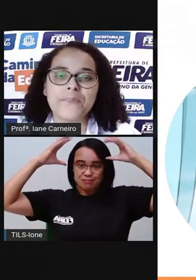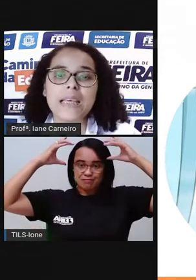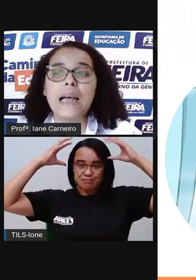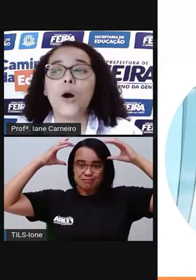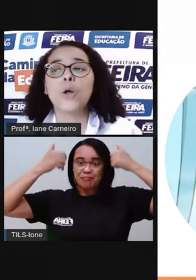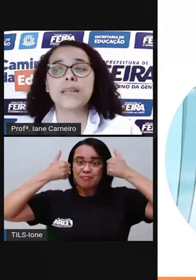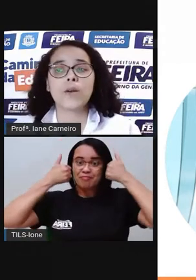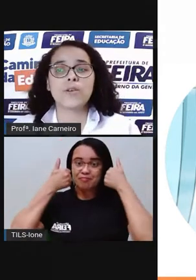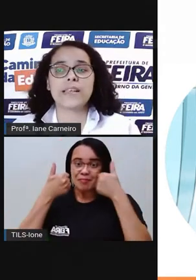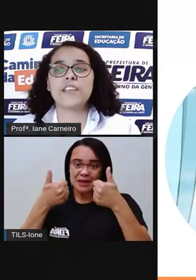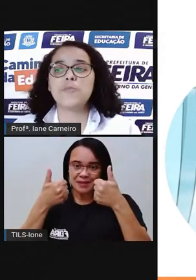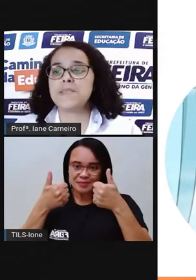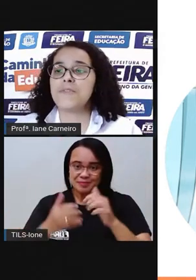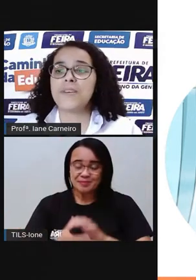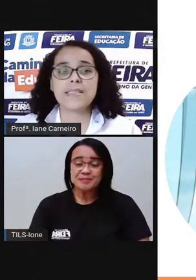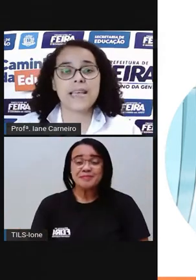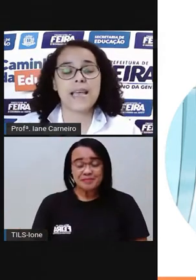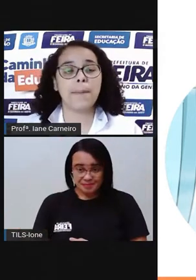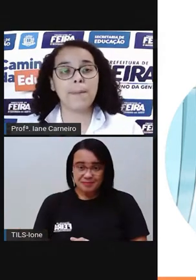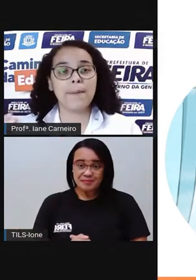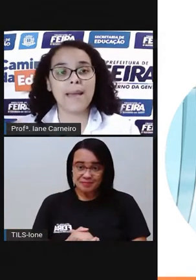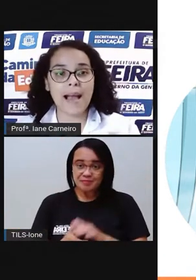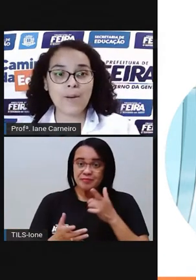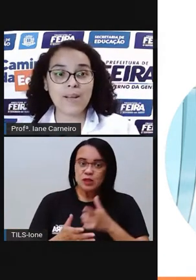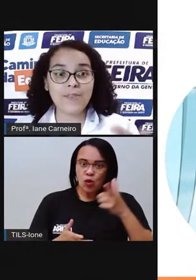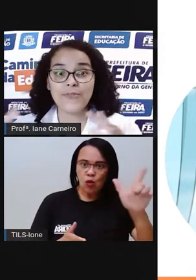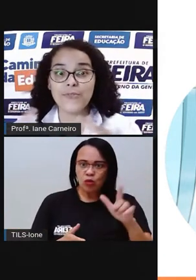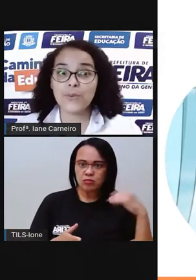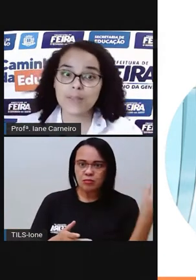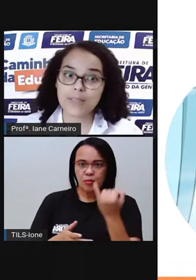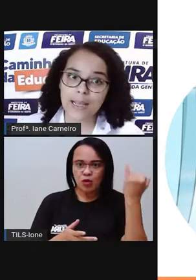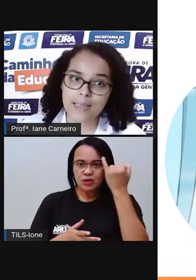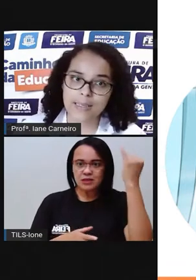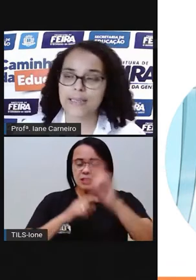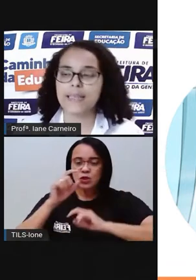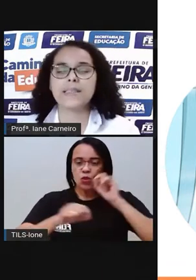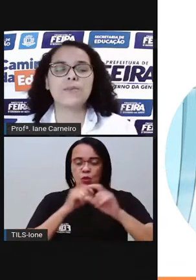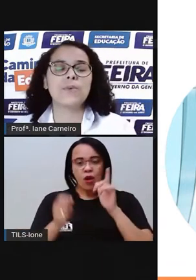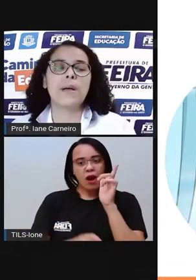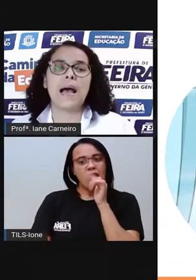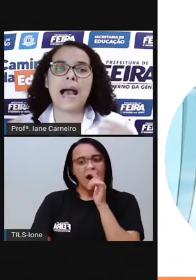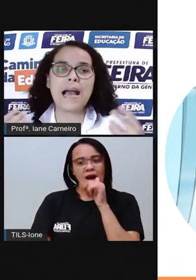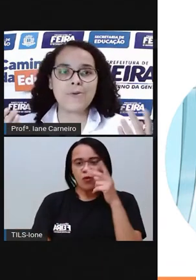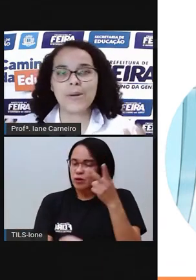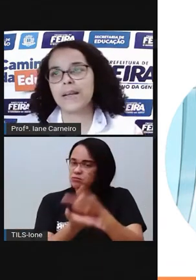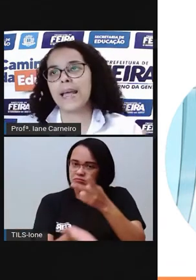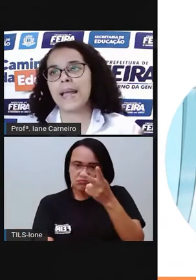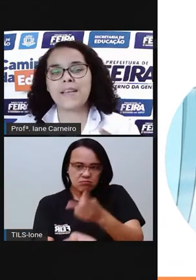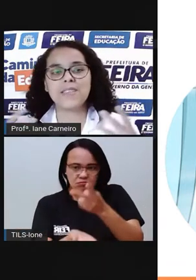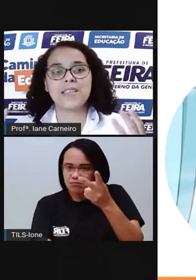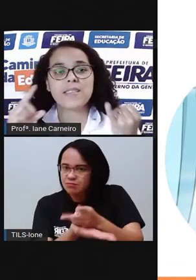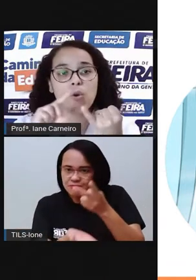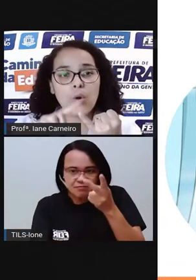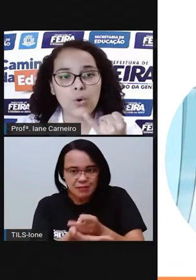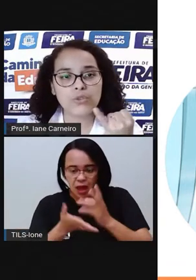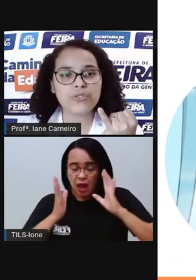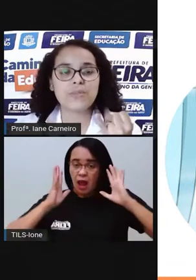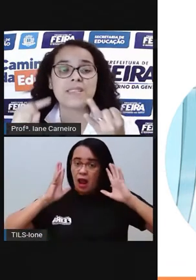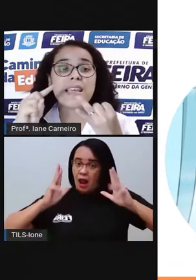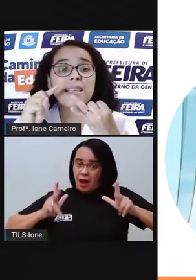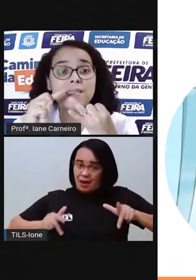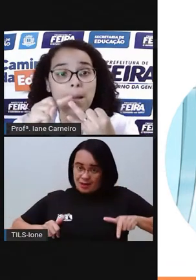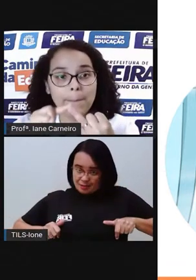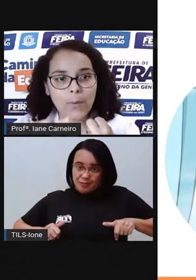bem. Outra coisa que a gente precisa fazer é beber água filtrada, né? Então, a água, ela deve ser sem